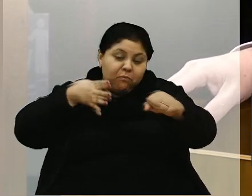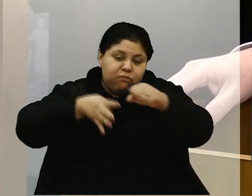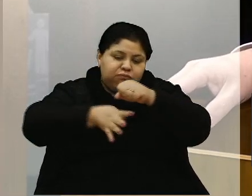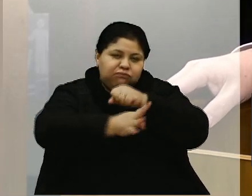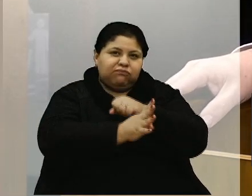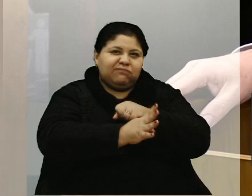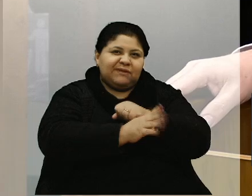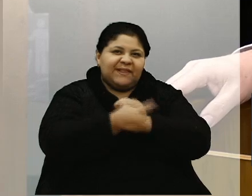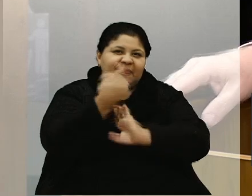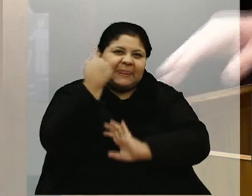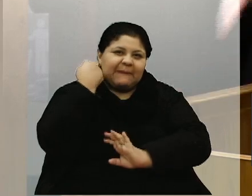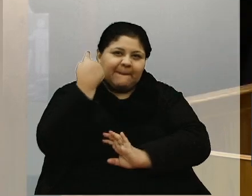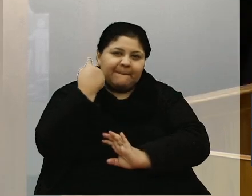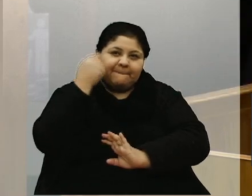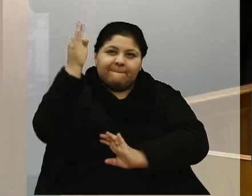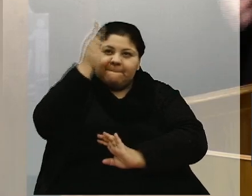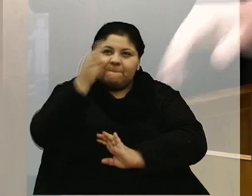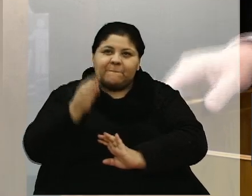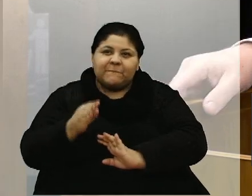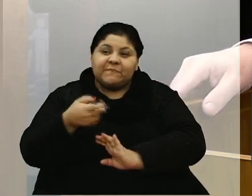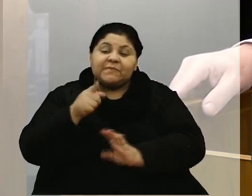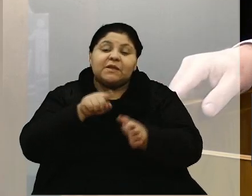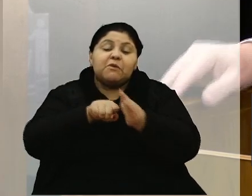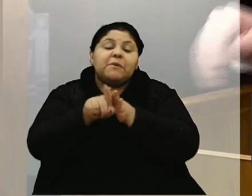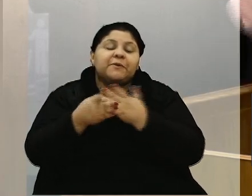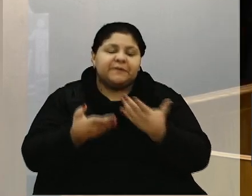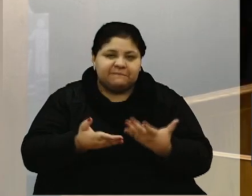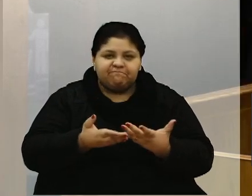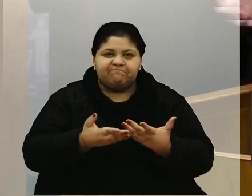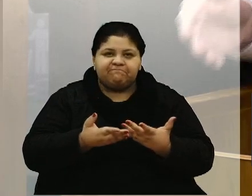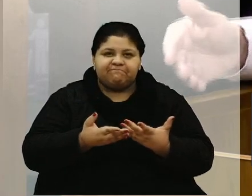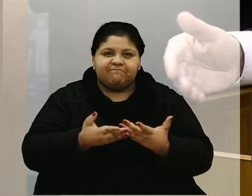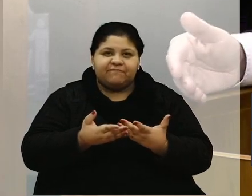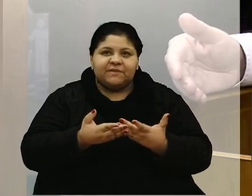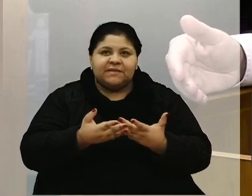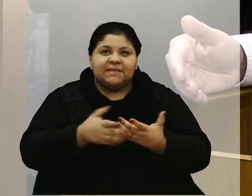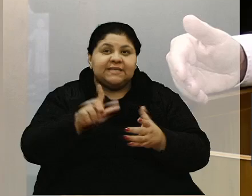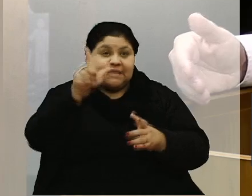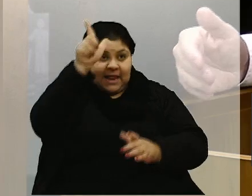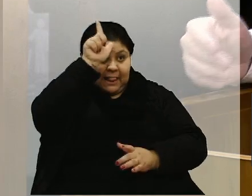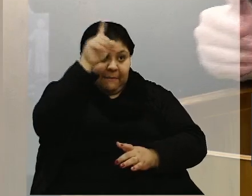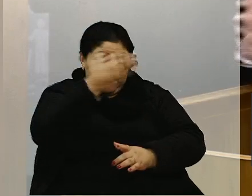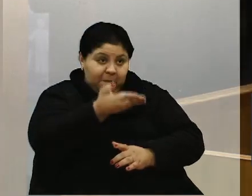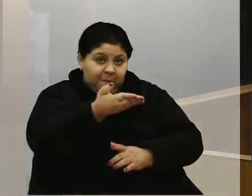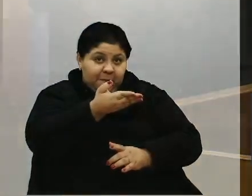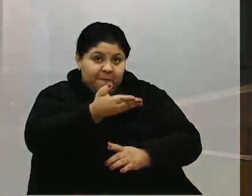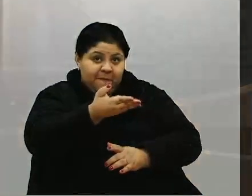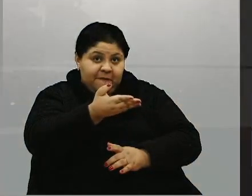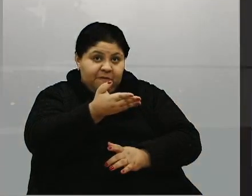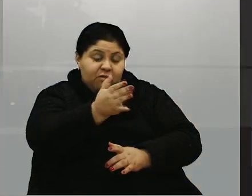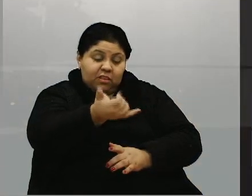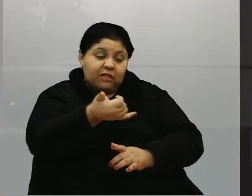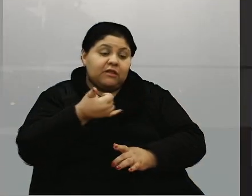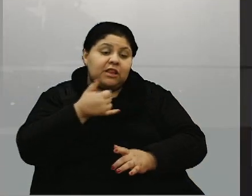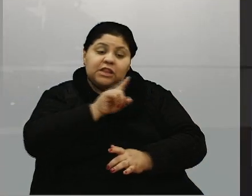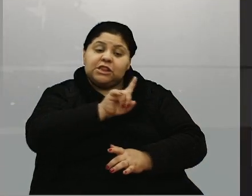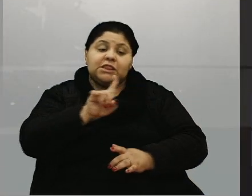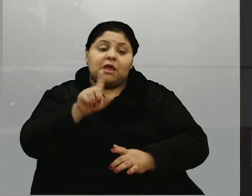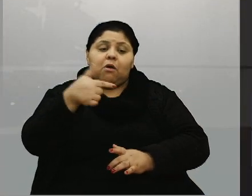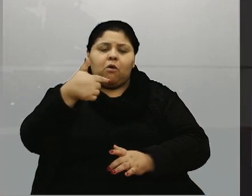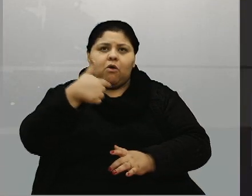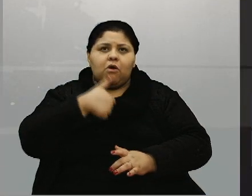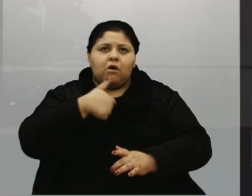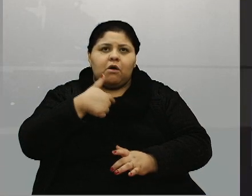chegando naquela época no Brasil e perguntasse se eles eram alemães, eles diriam: não, eu sou